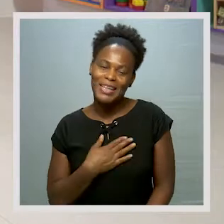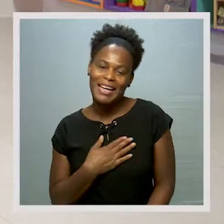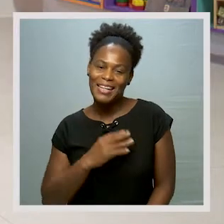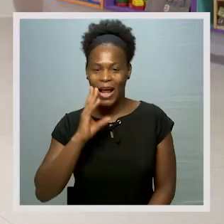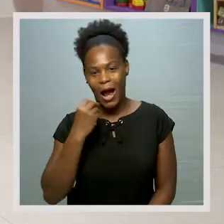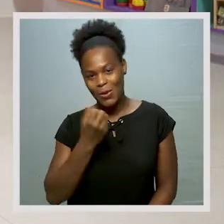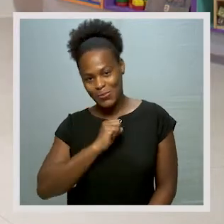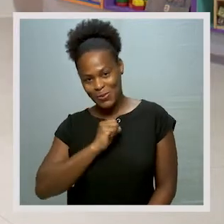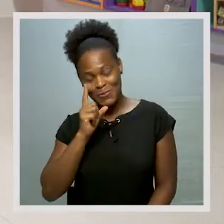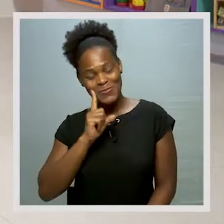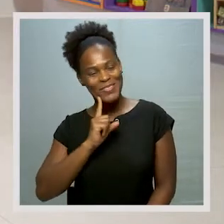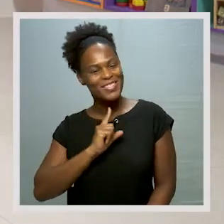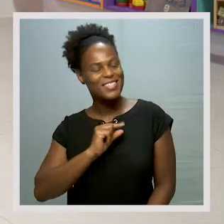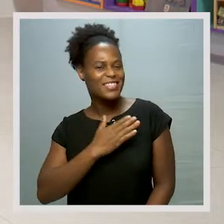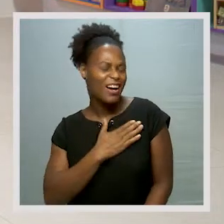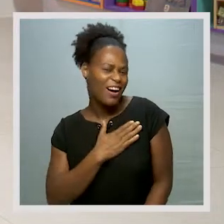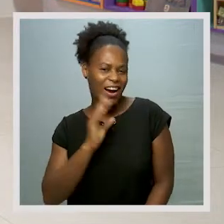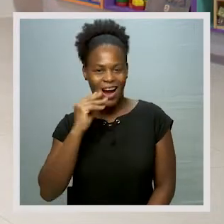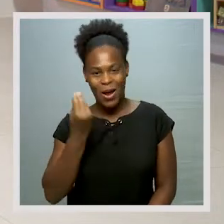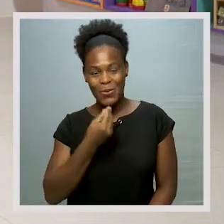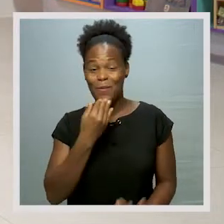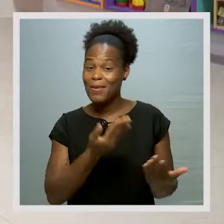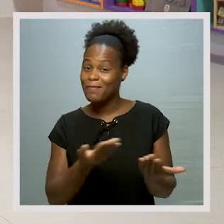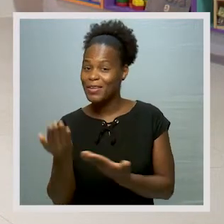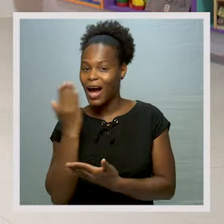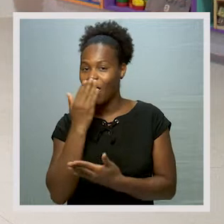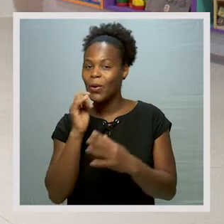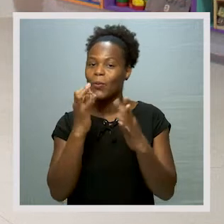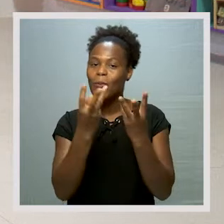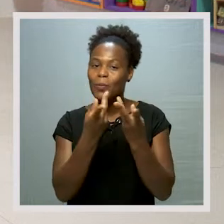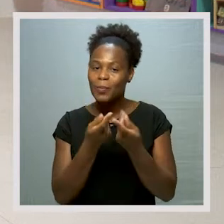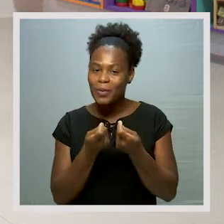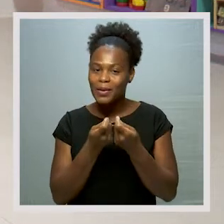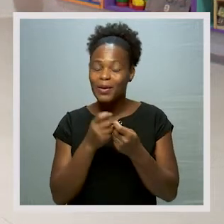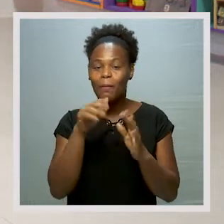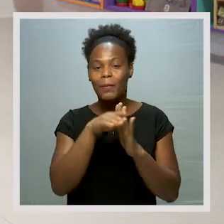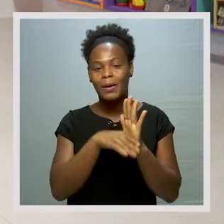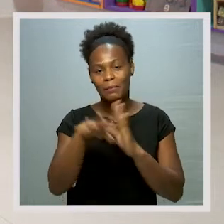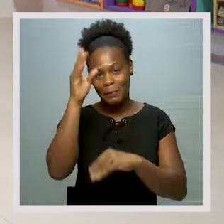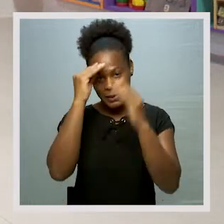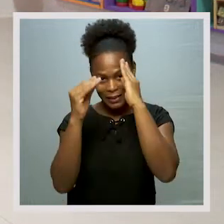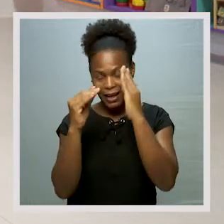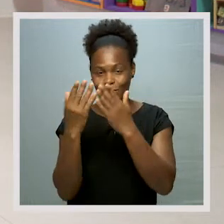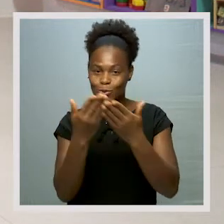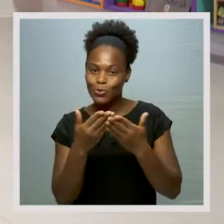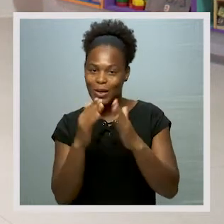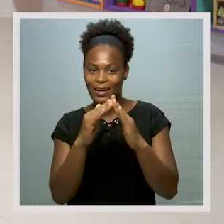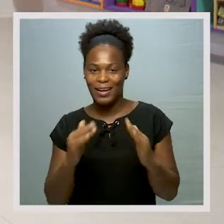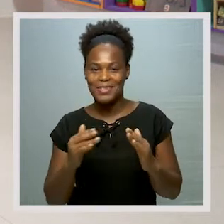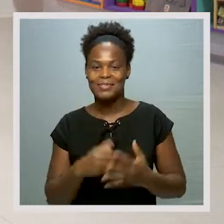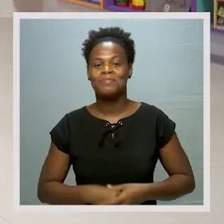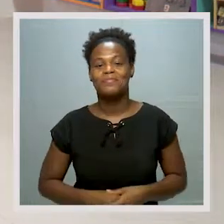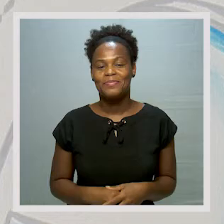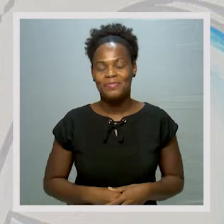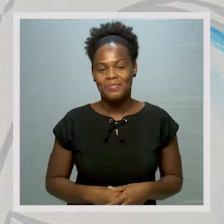Meus queridos alunos e minhas queridas alunas, bem-vindos à aula de Economia no programa Aprender e Estudar